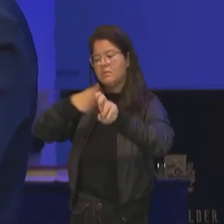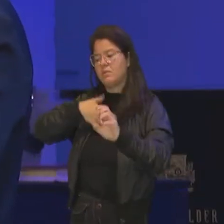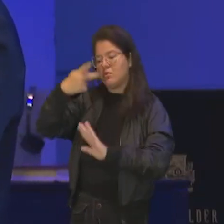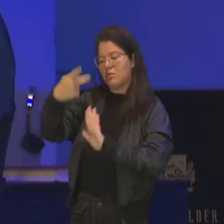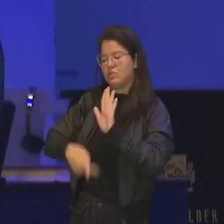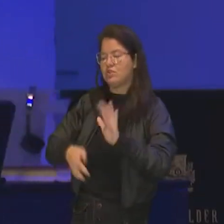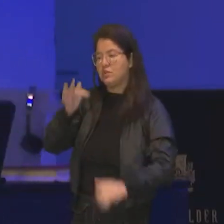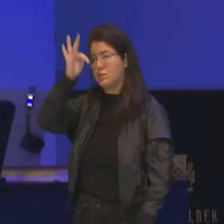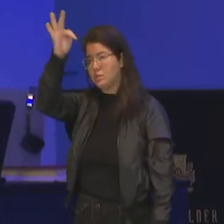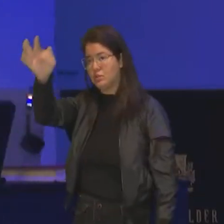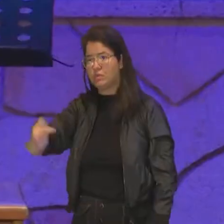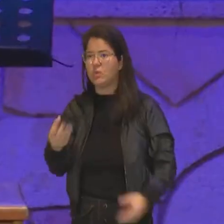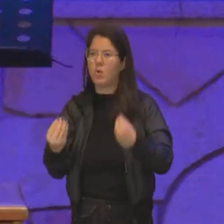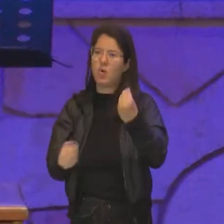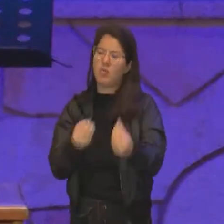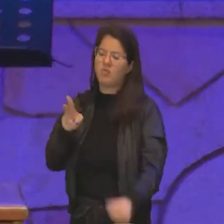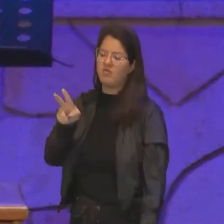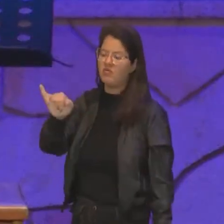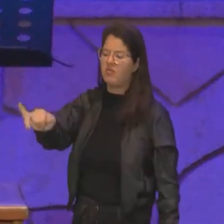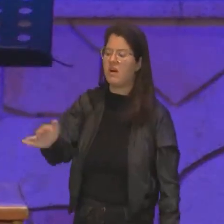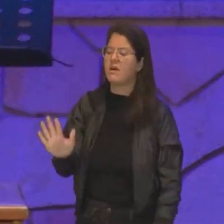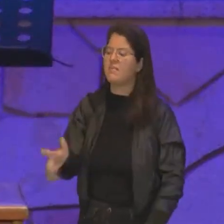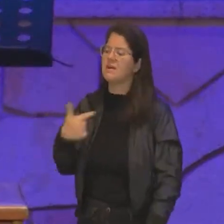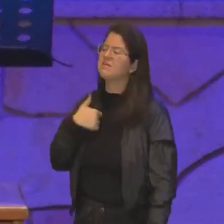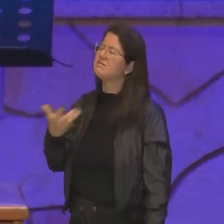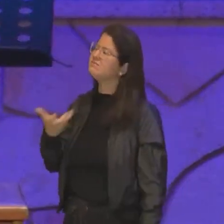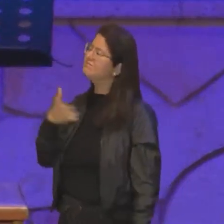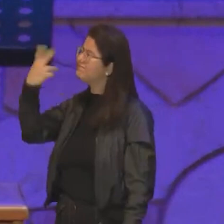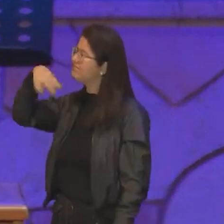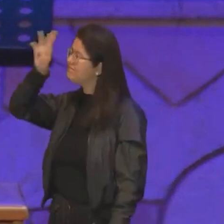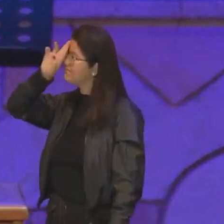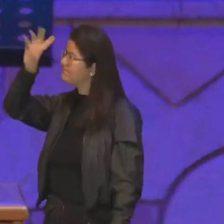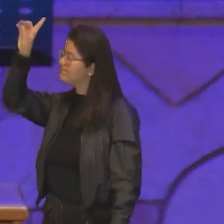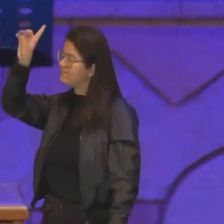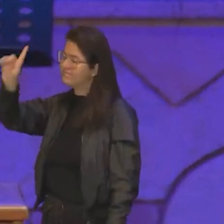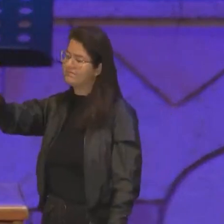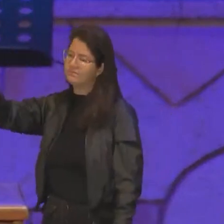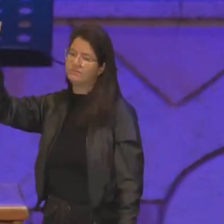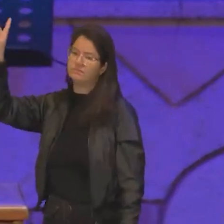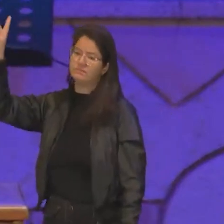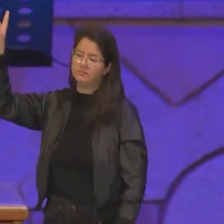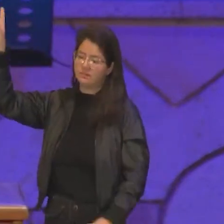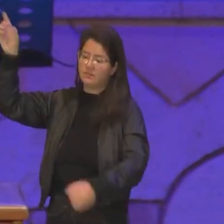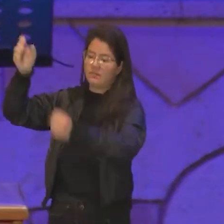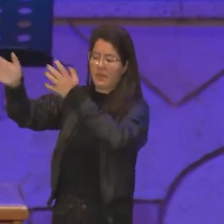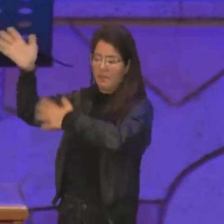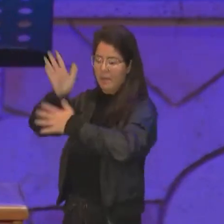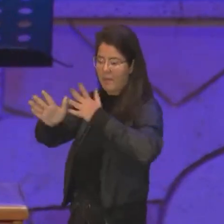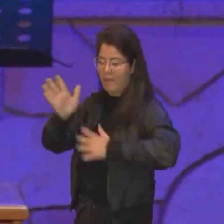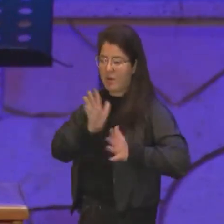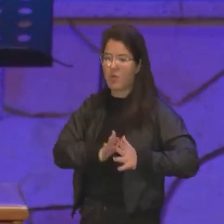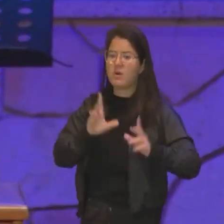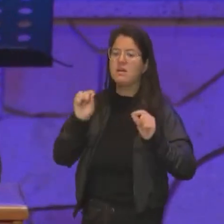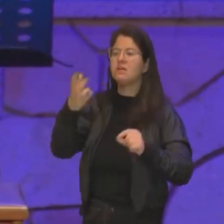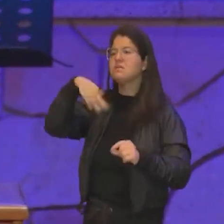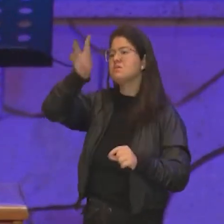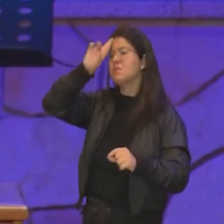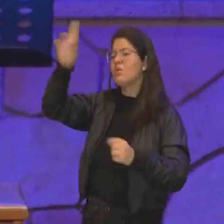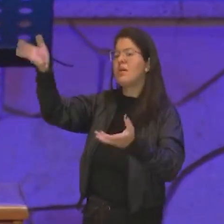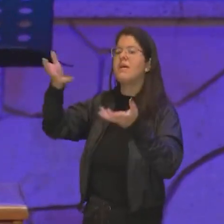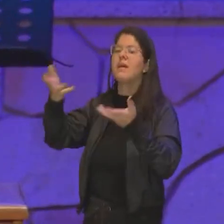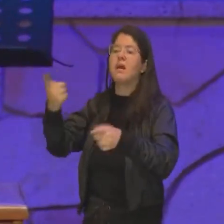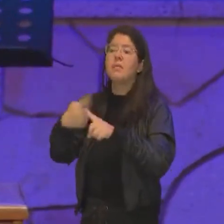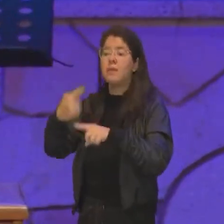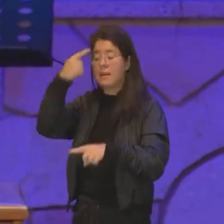o futuro, como será, mas eu queria que o Senhor falasse comigo. O que o Senhor quer? Porque pensar